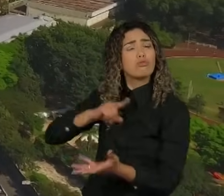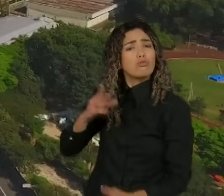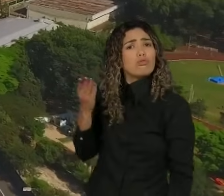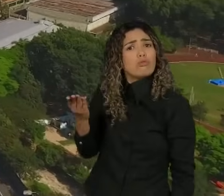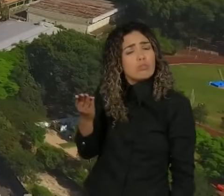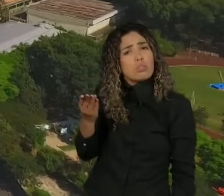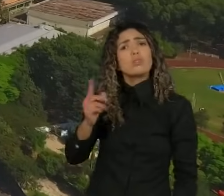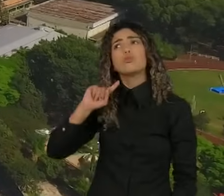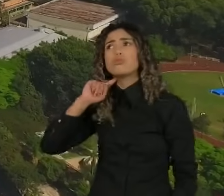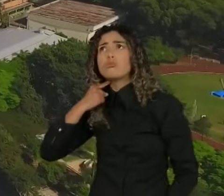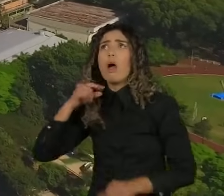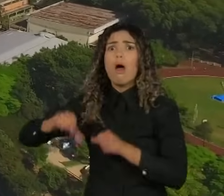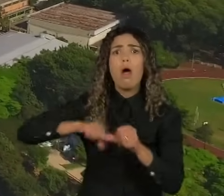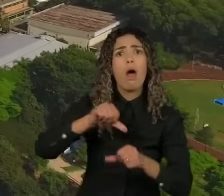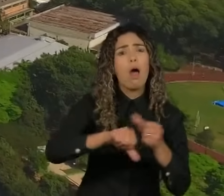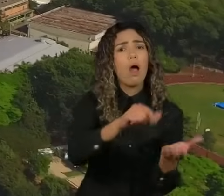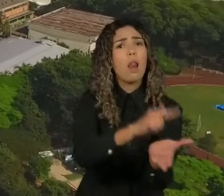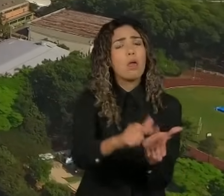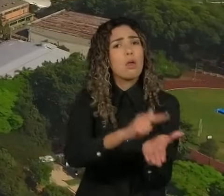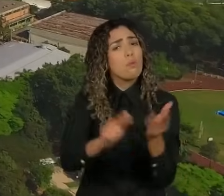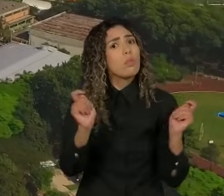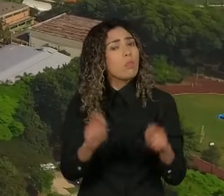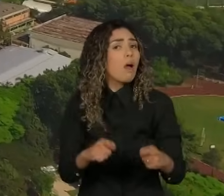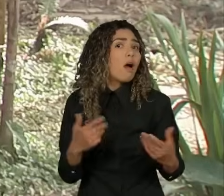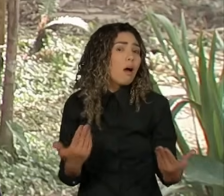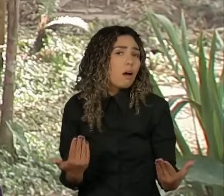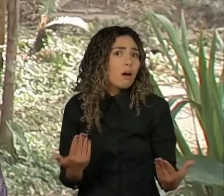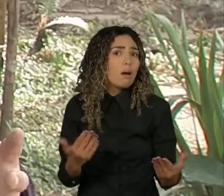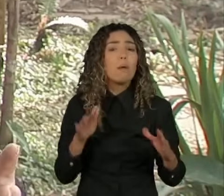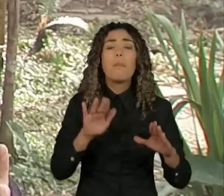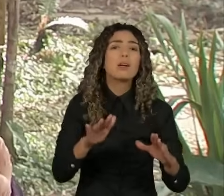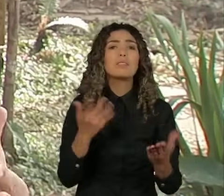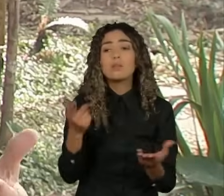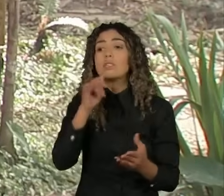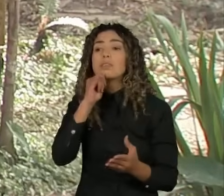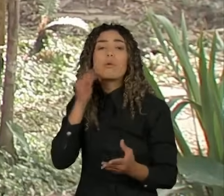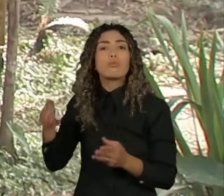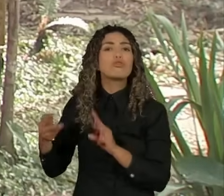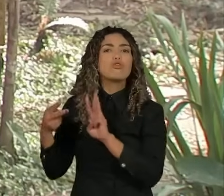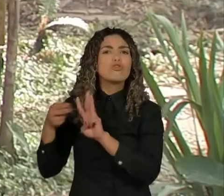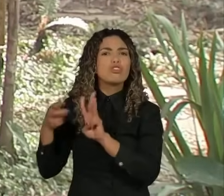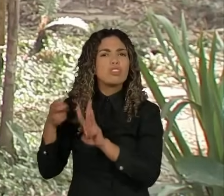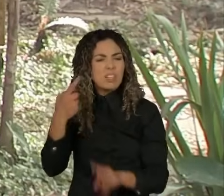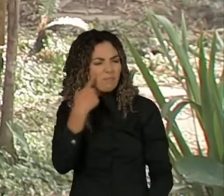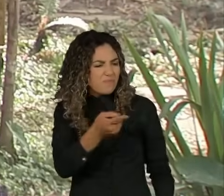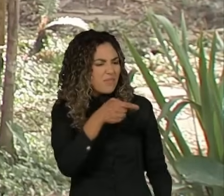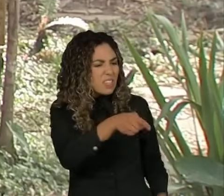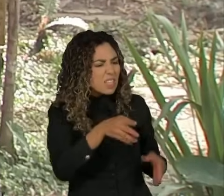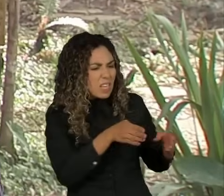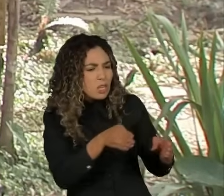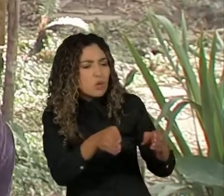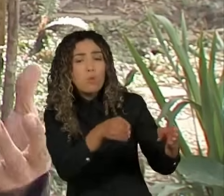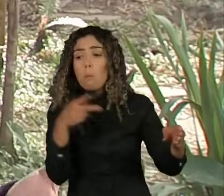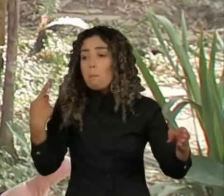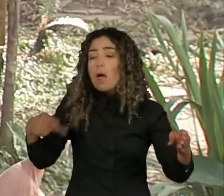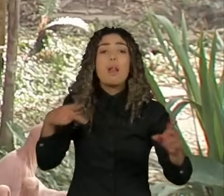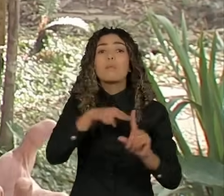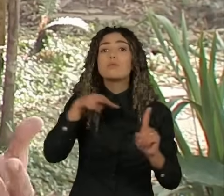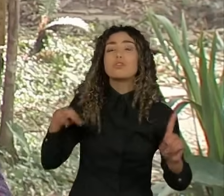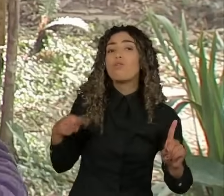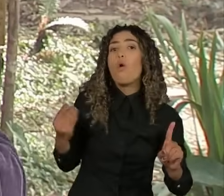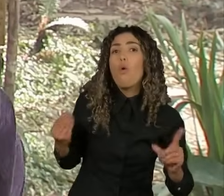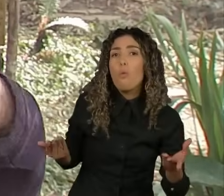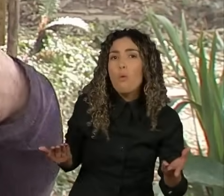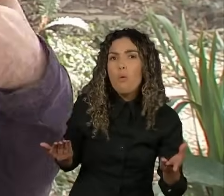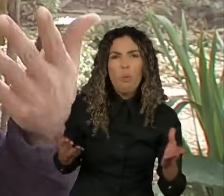a gente olha um rio a partir de uma perspectiva indígena, né? Ou não é só um recurso hídrico, né? Ele é o rio,